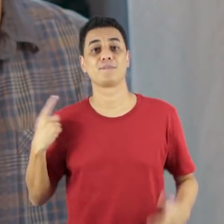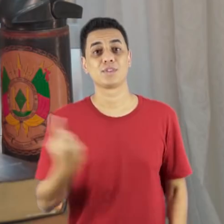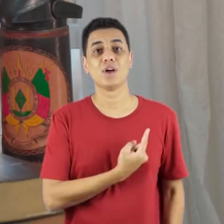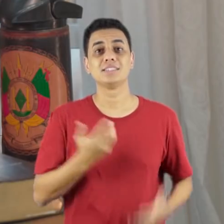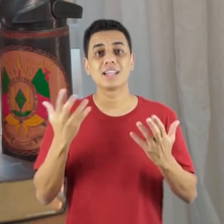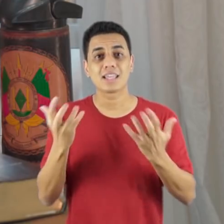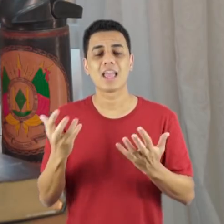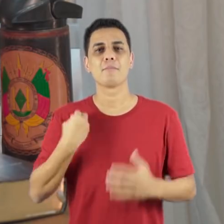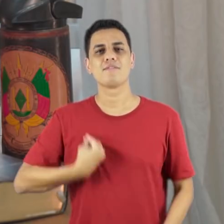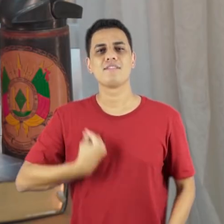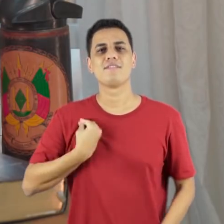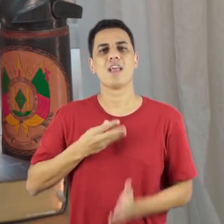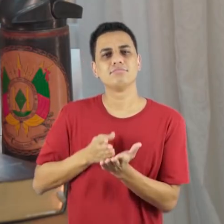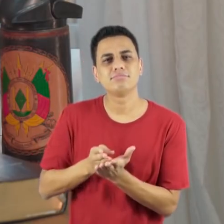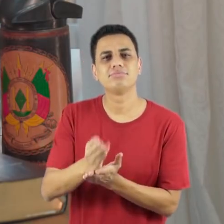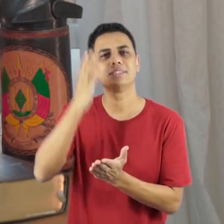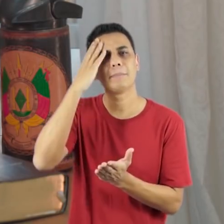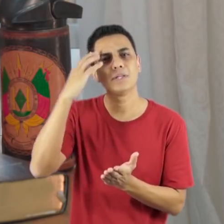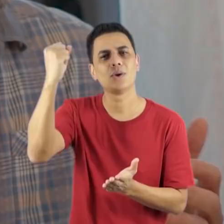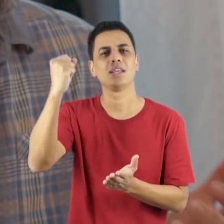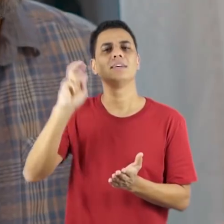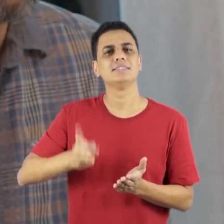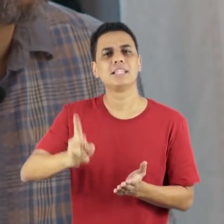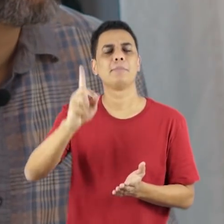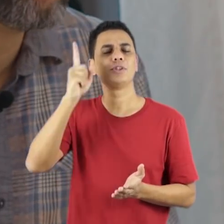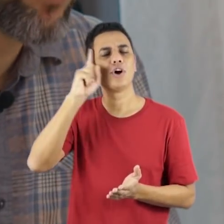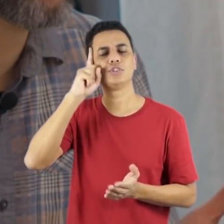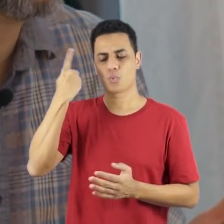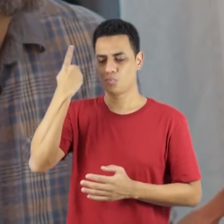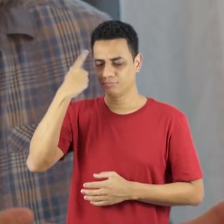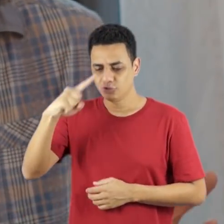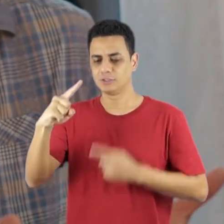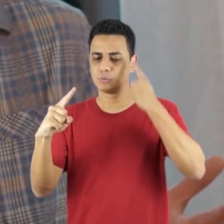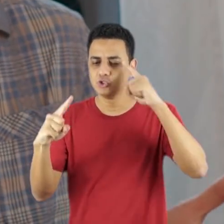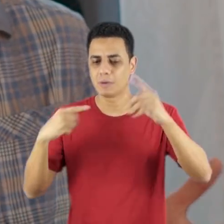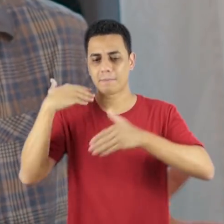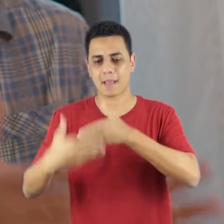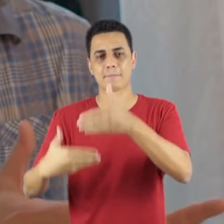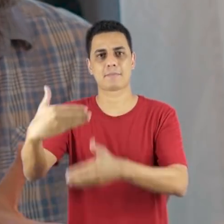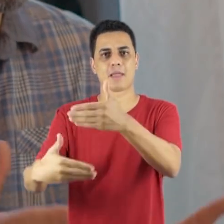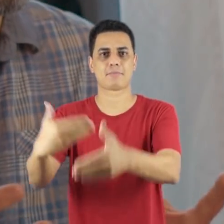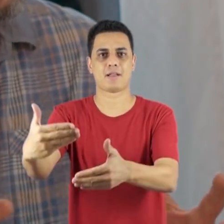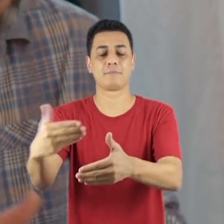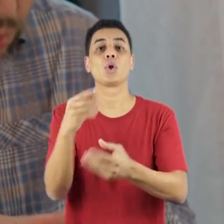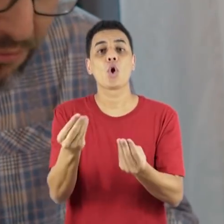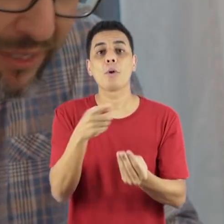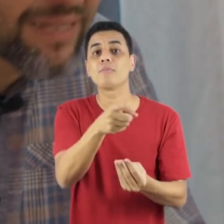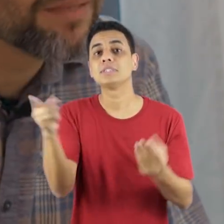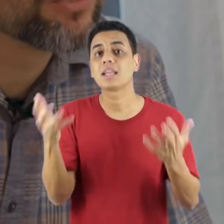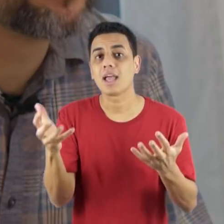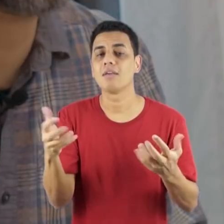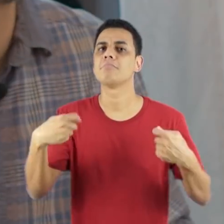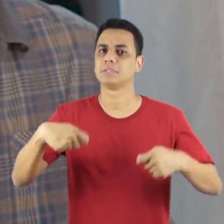seleto grupo daqueles que vivem sabiamente um dia de cada vez. Pois bem, uma boa maneira de começar a fazer parte desse grupo é